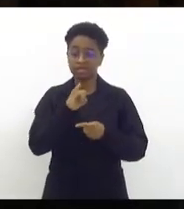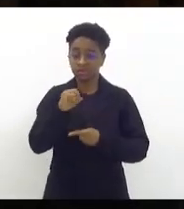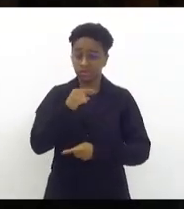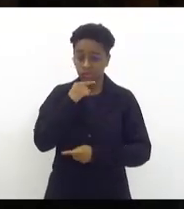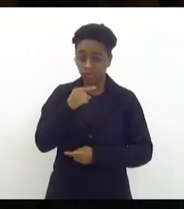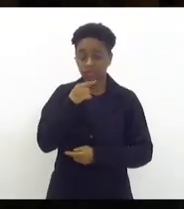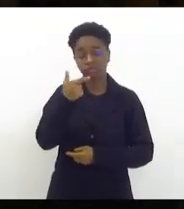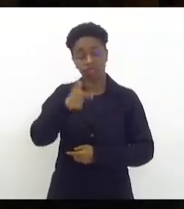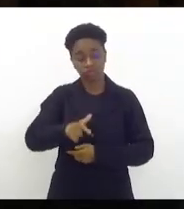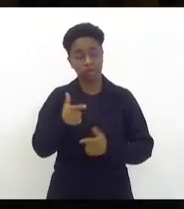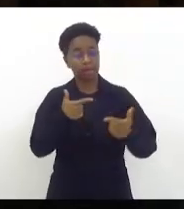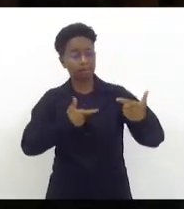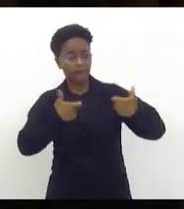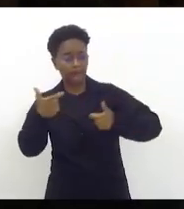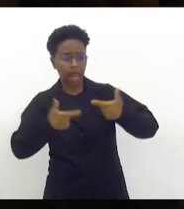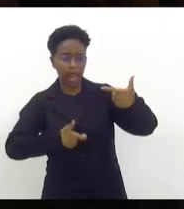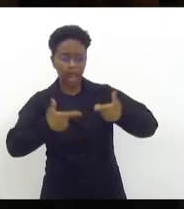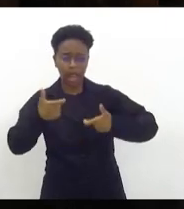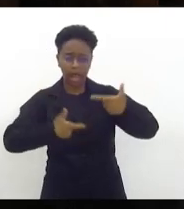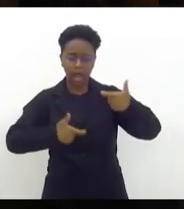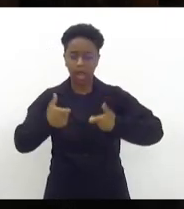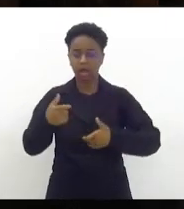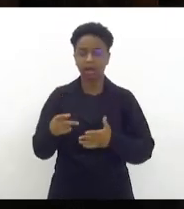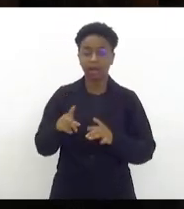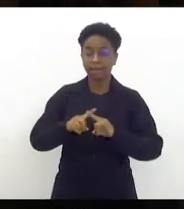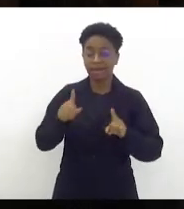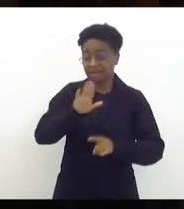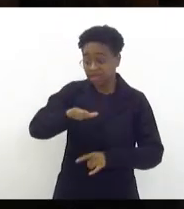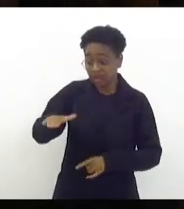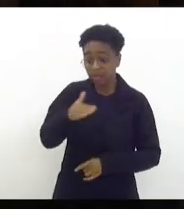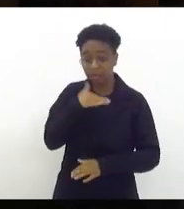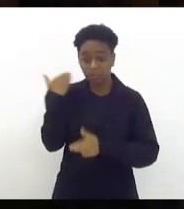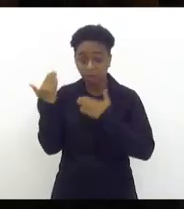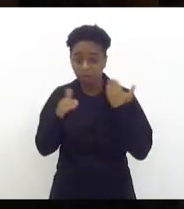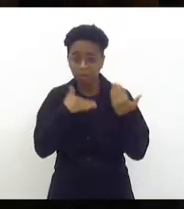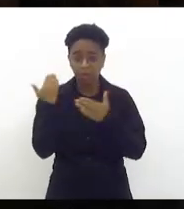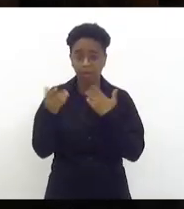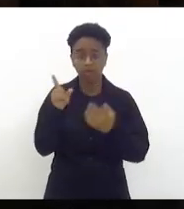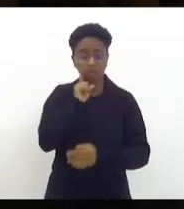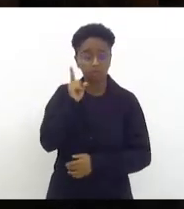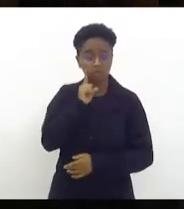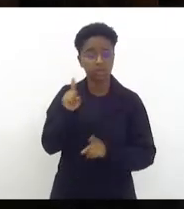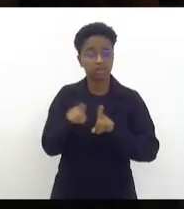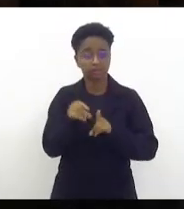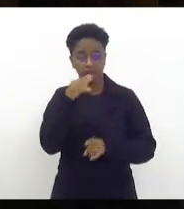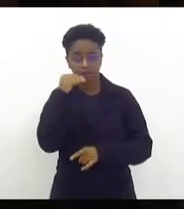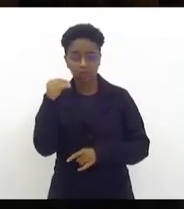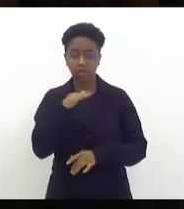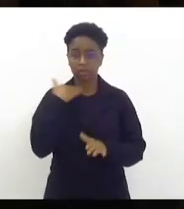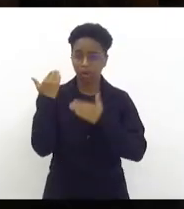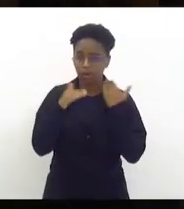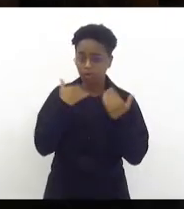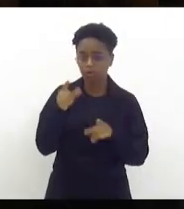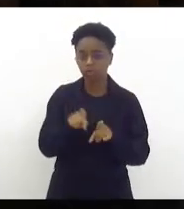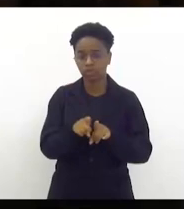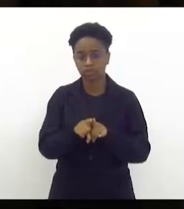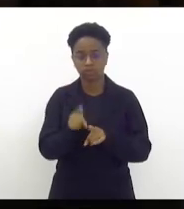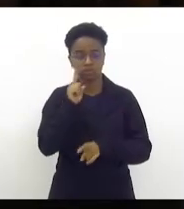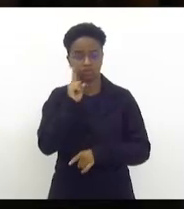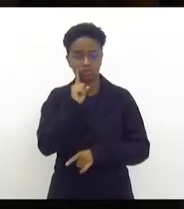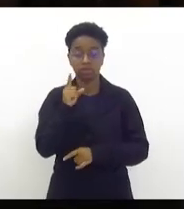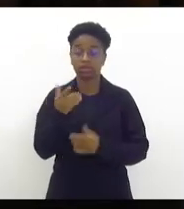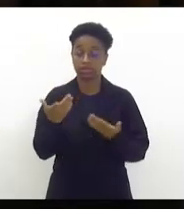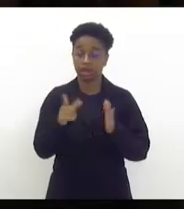novo a troca de tiro pela troca de tiro, crianças morrendo todos os dias, crianças e adolescentes, inclusive uma das